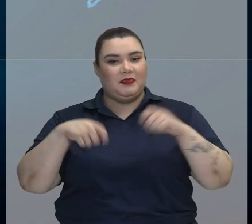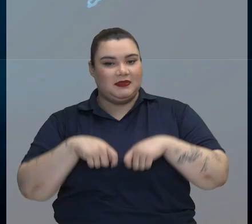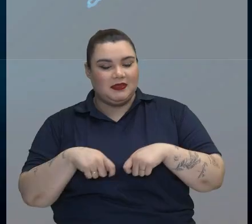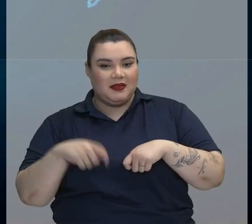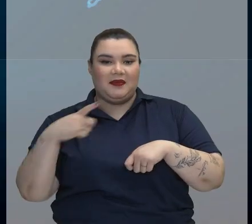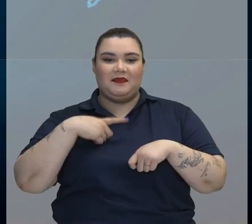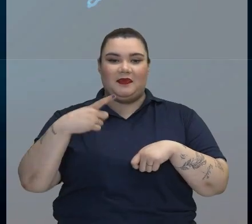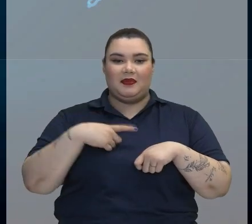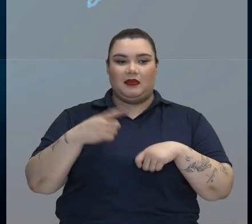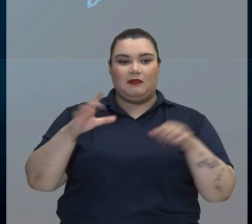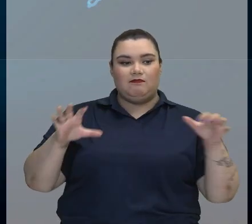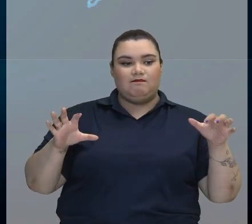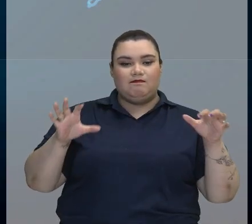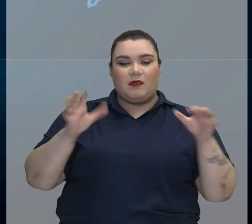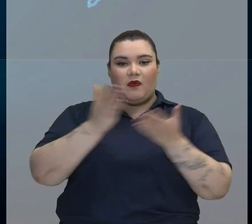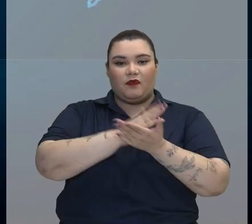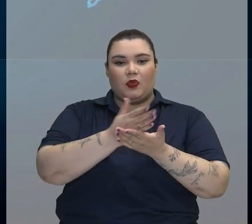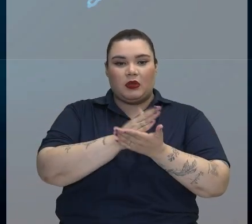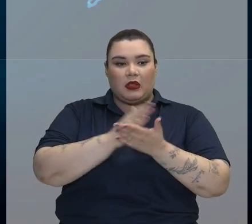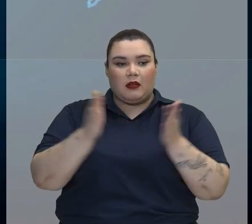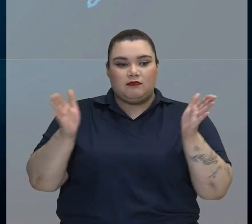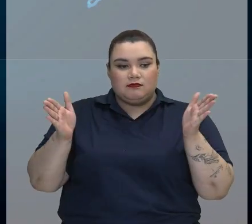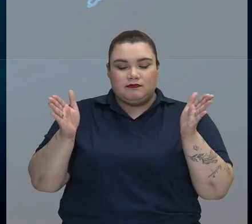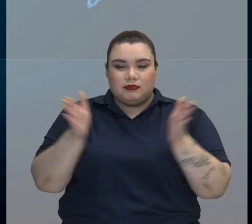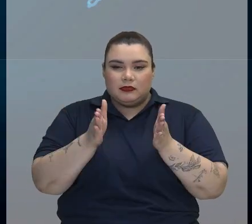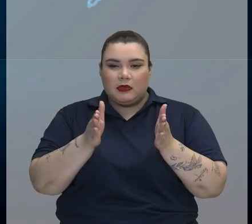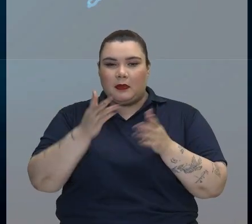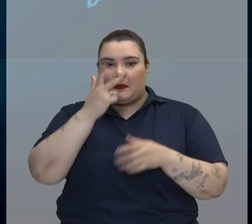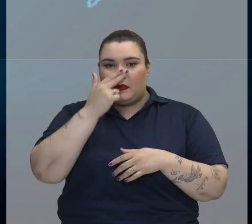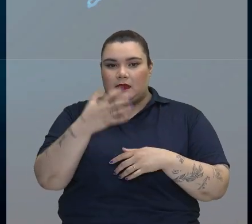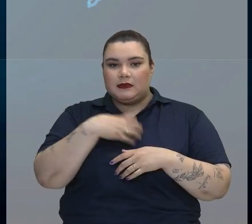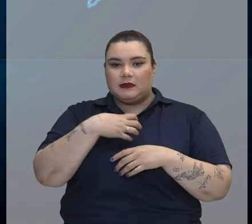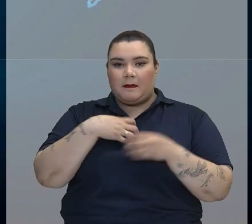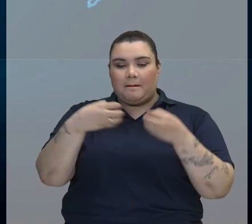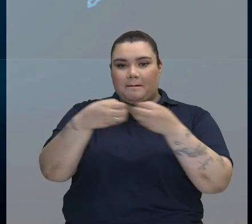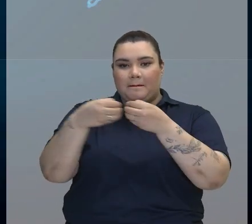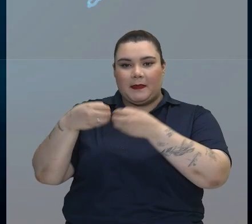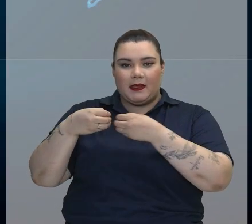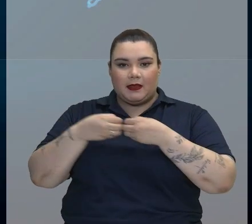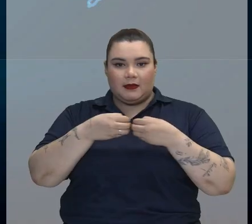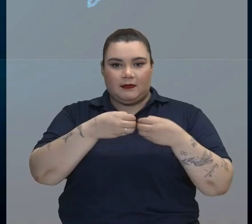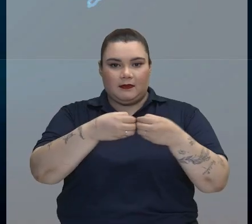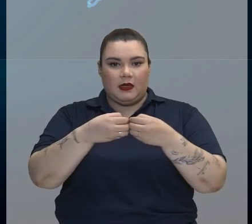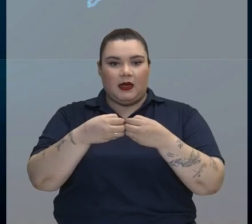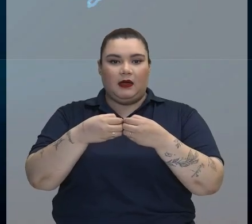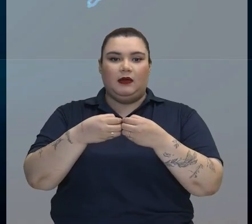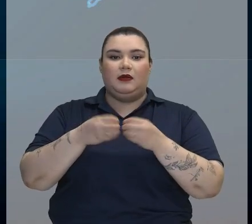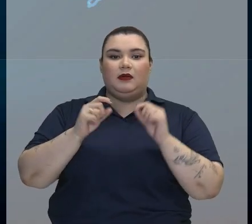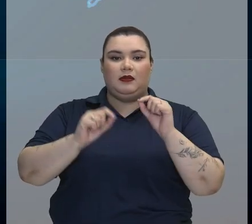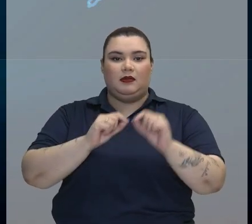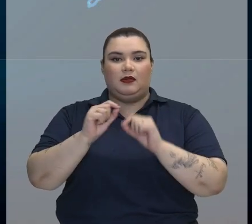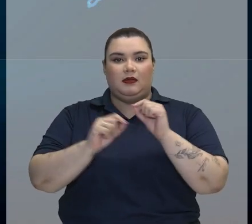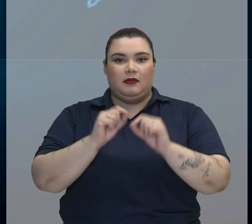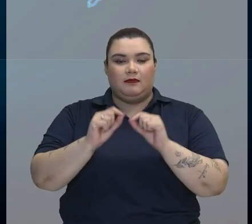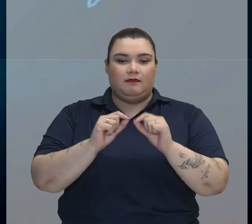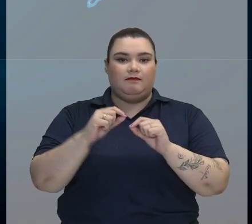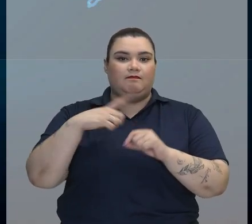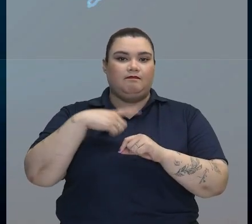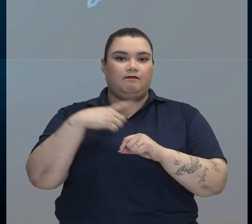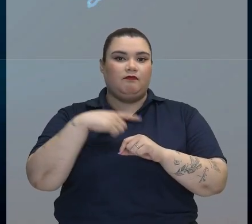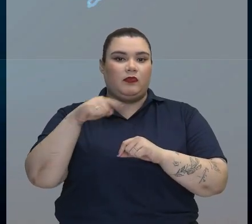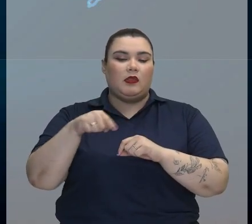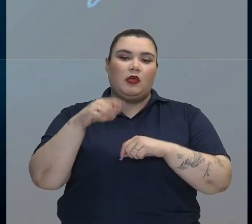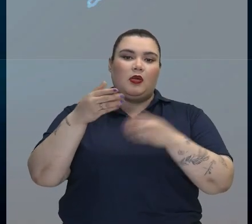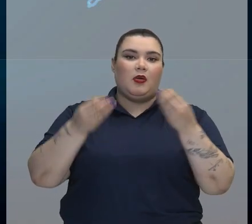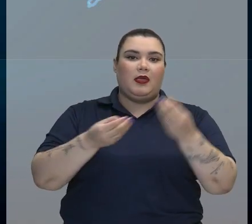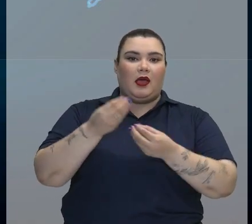se encurtassem, criando uma sensação de proximidade, né? Então, ao mesmo tempo, nesse caso e nesse